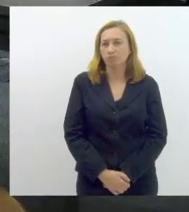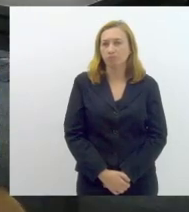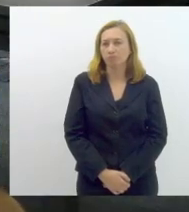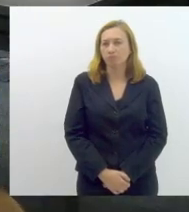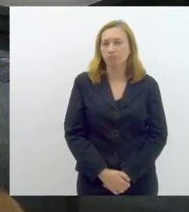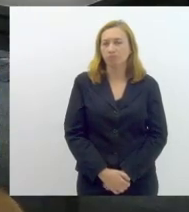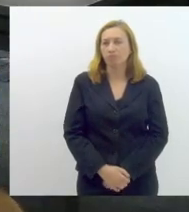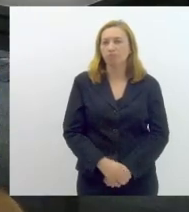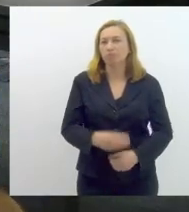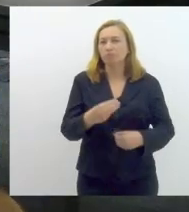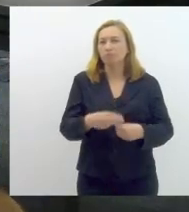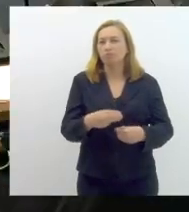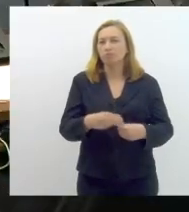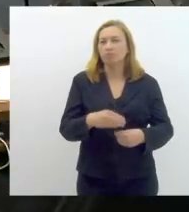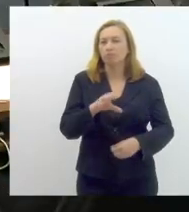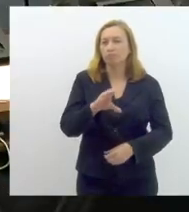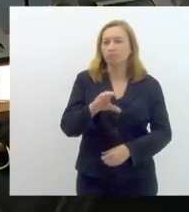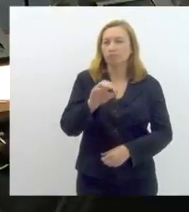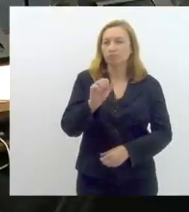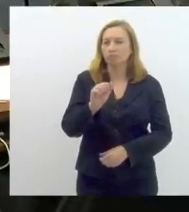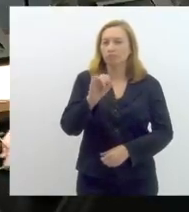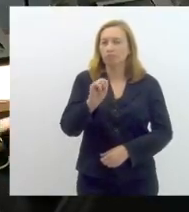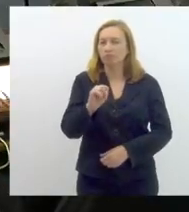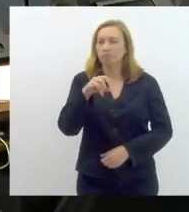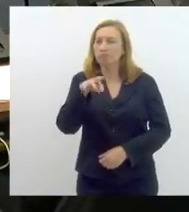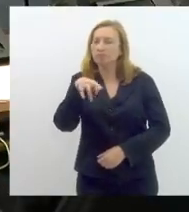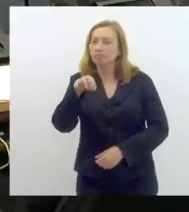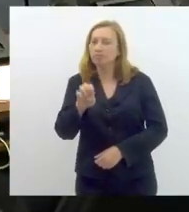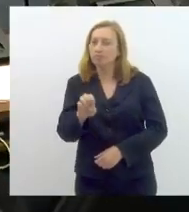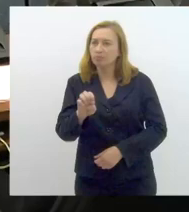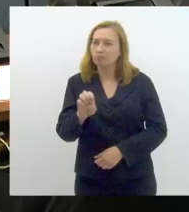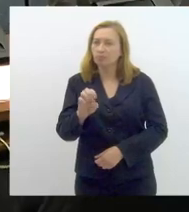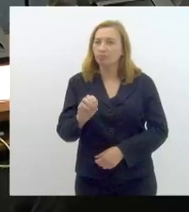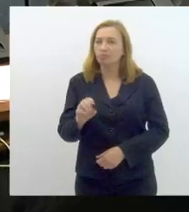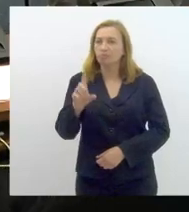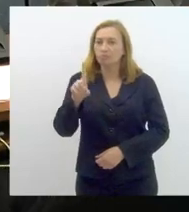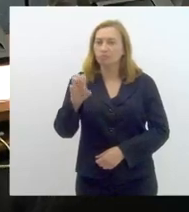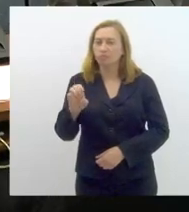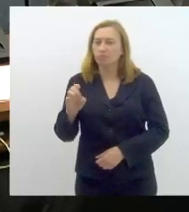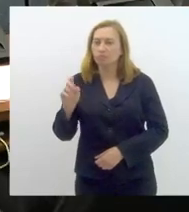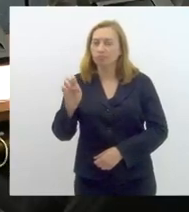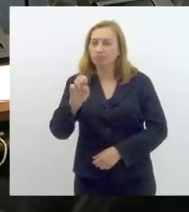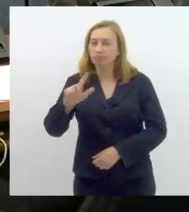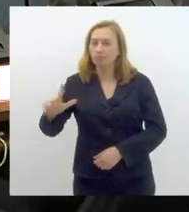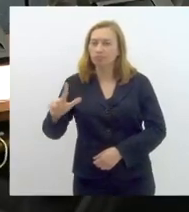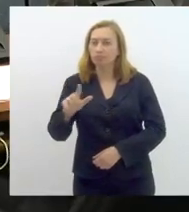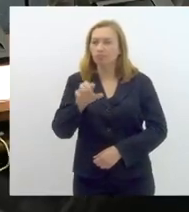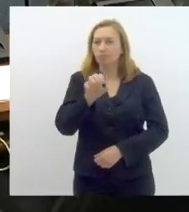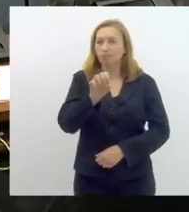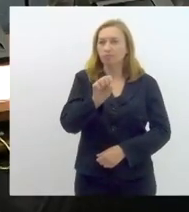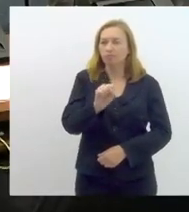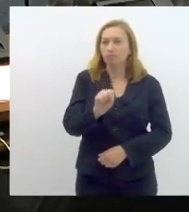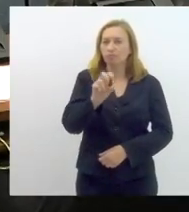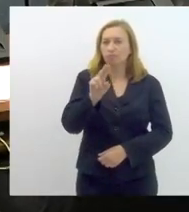Pelo município de Casimiro de Abreu, Sofia Roça Reis da Silva.